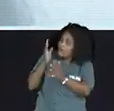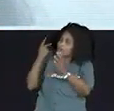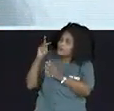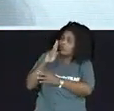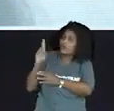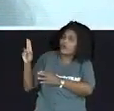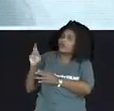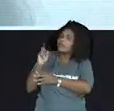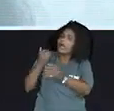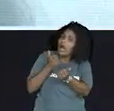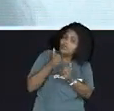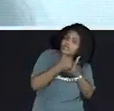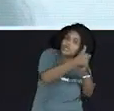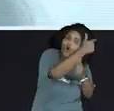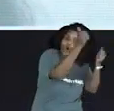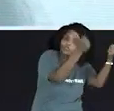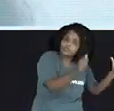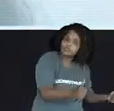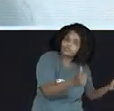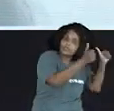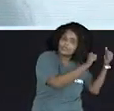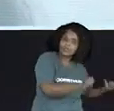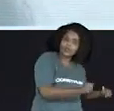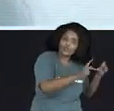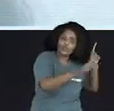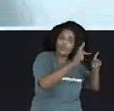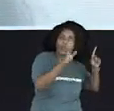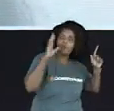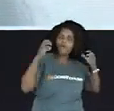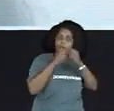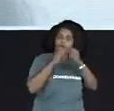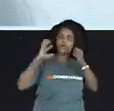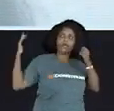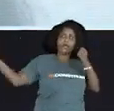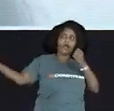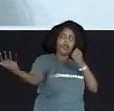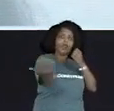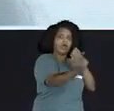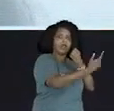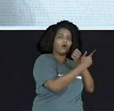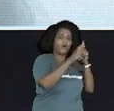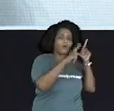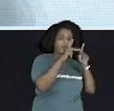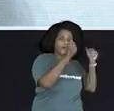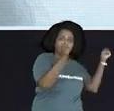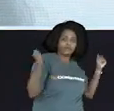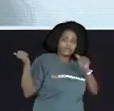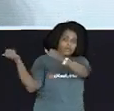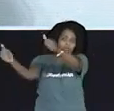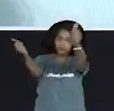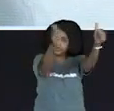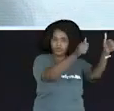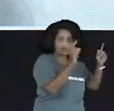seu nome não siga outros Deuses os Deuses dos povos ao redor pois o Senhor o seu Deus que